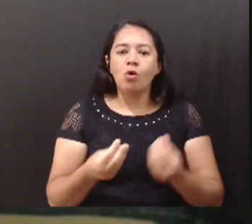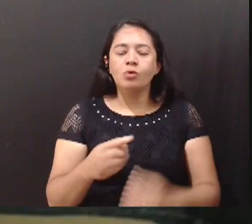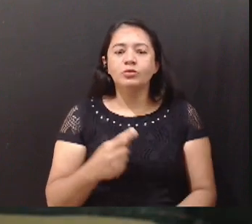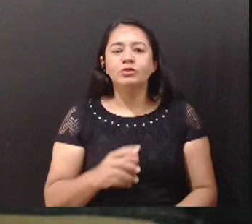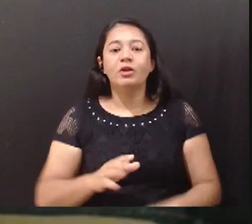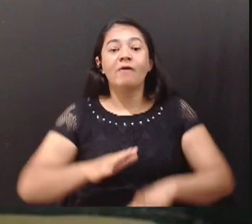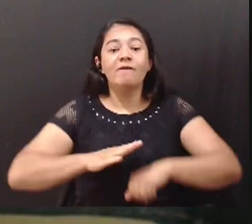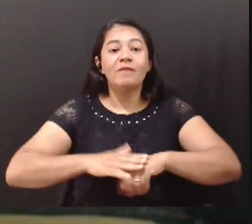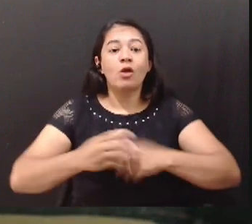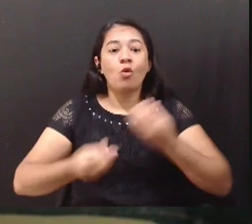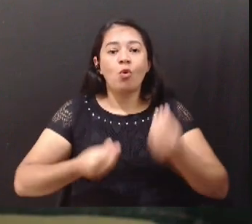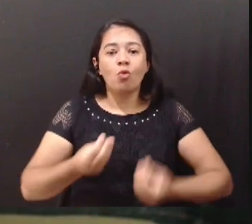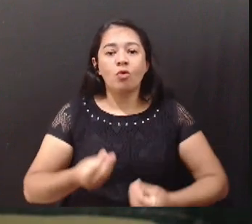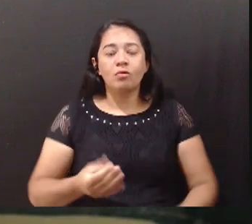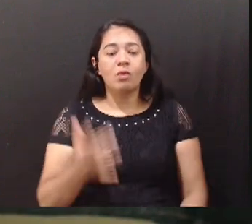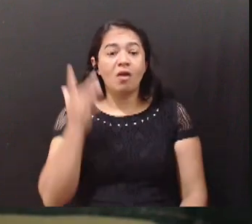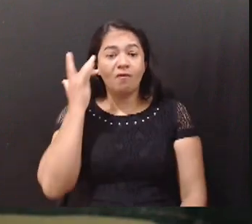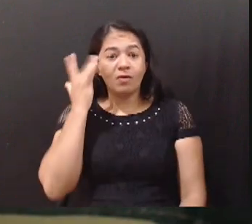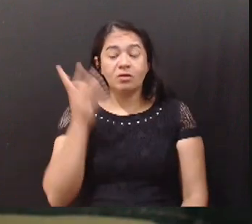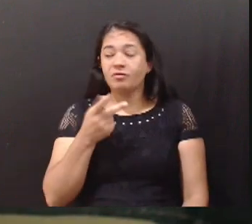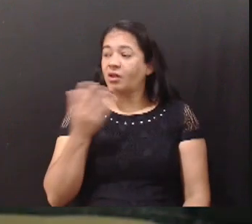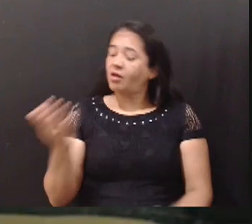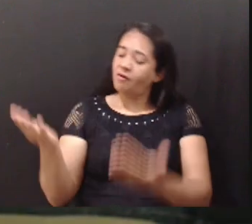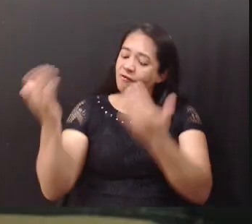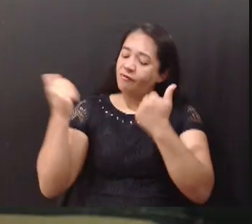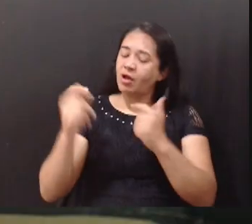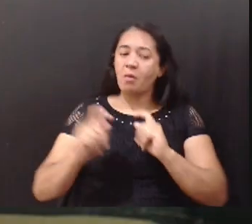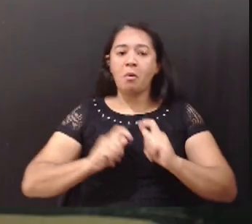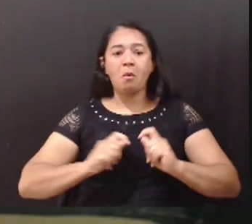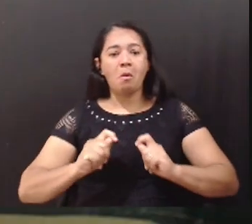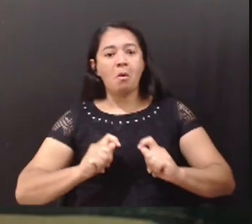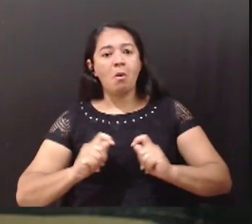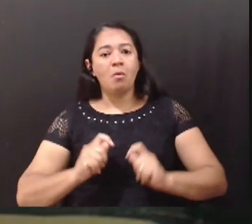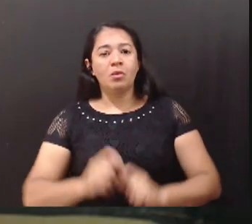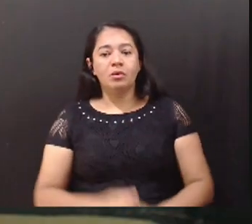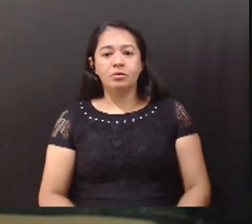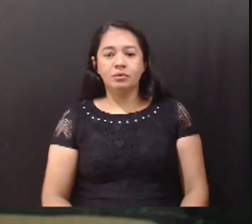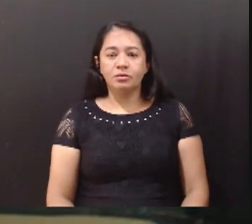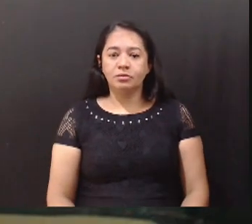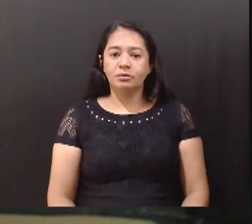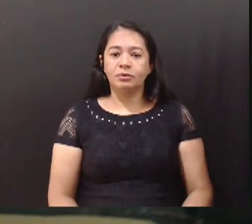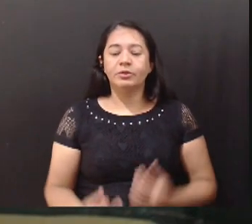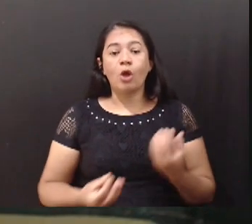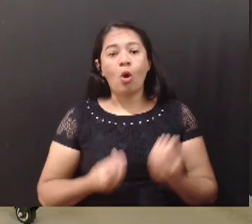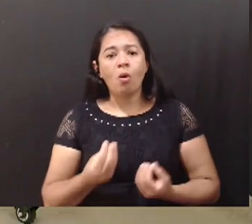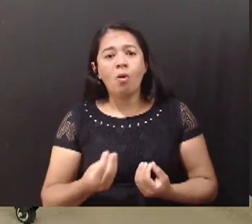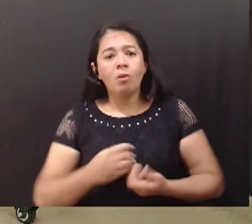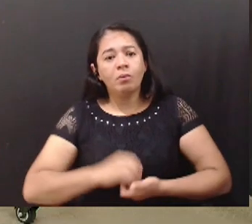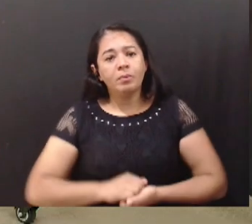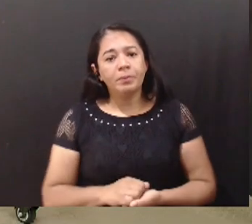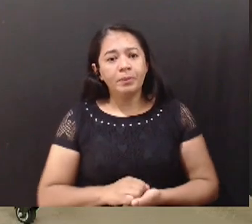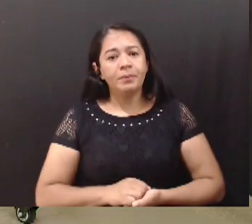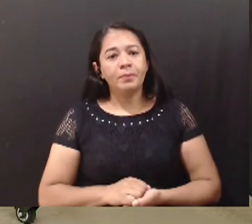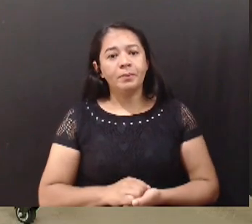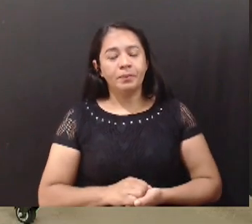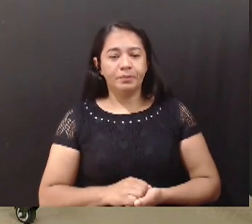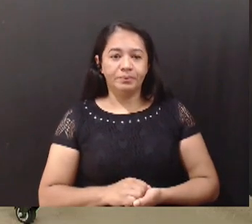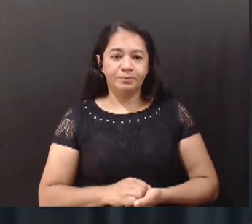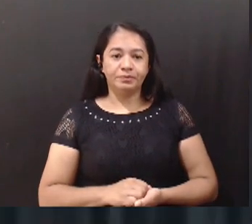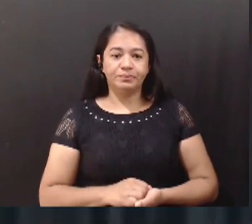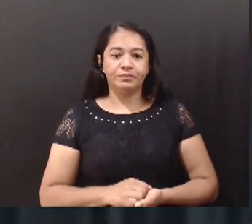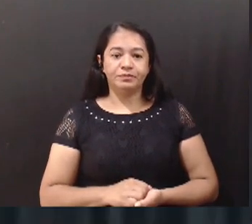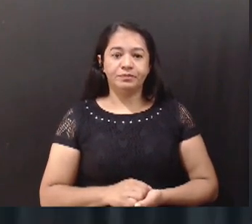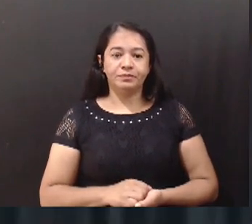Porque é tão fácil falar, vamos lá, vamos se autorregular, vamos regular as emoções. Como é que regula isso? Pois é o grande desafio